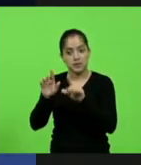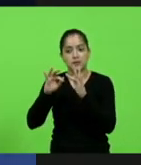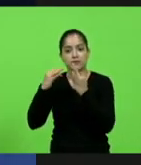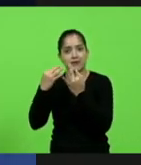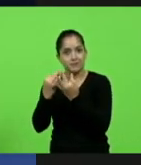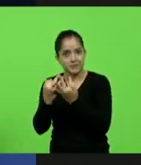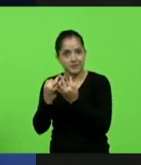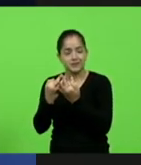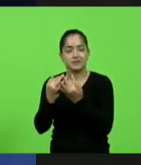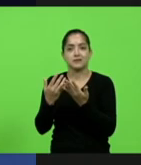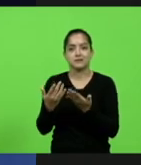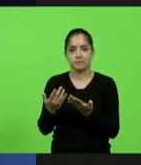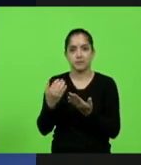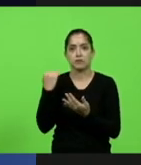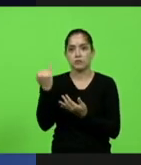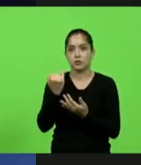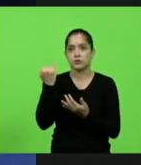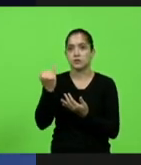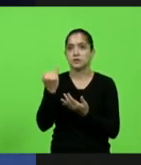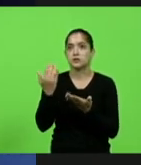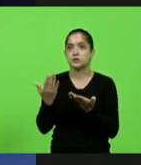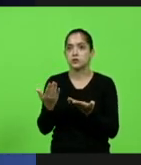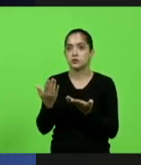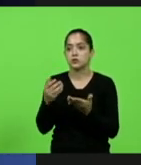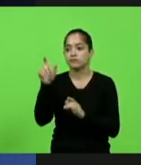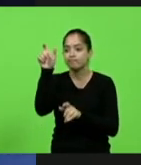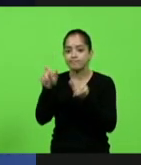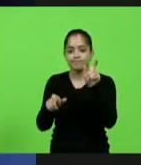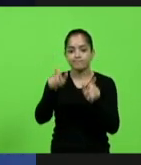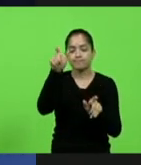famílias. Porque os seres humanos,